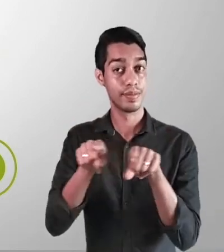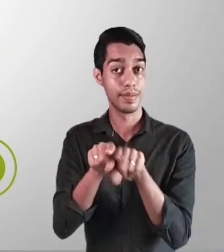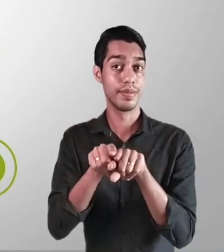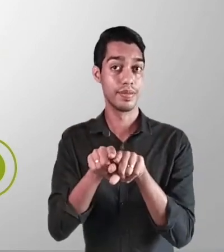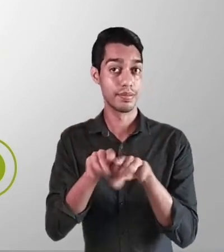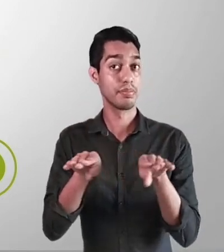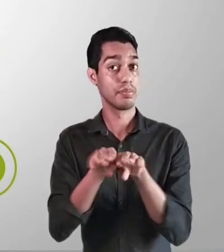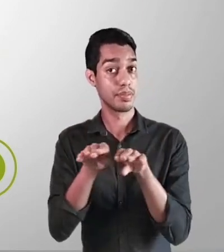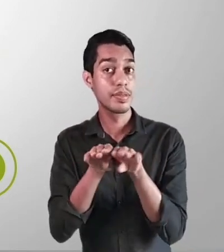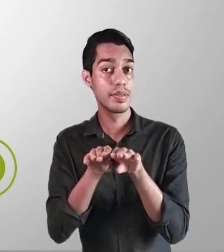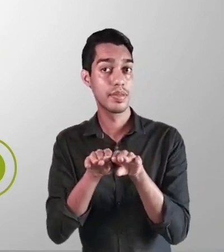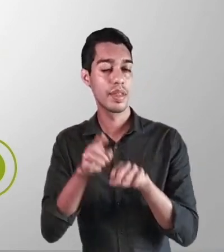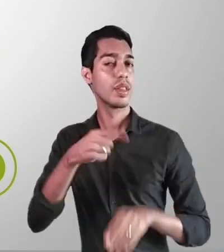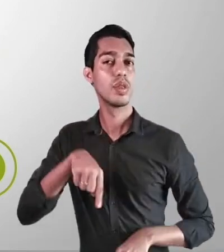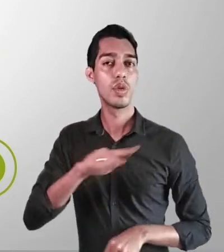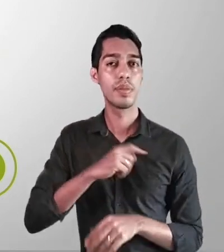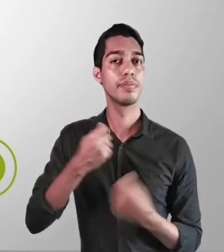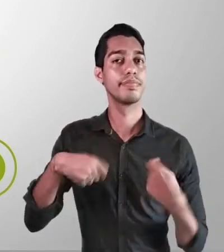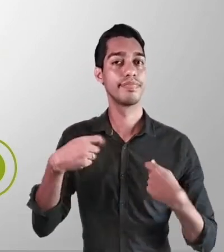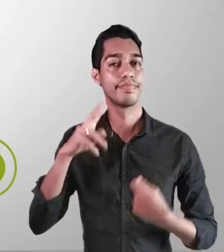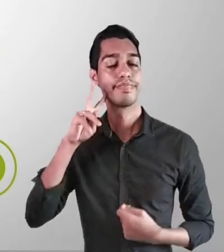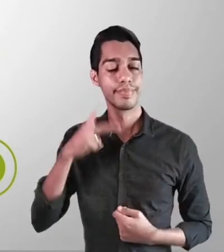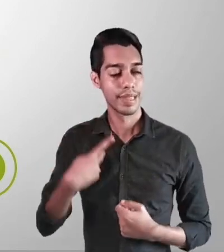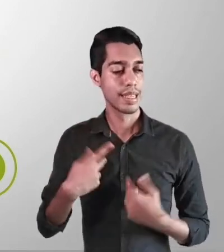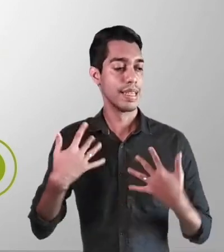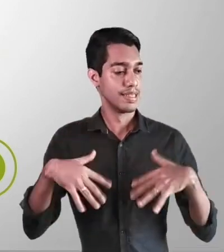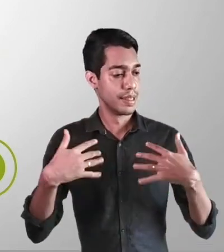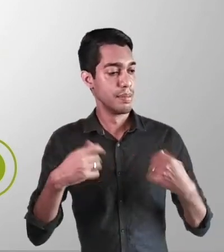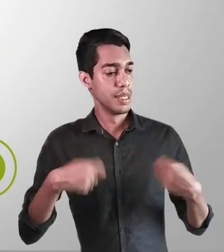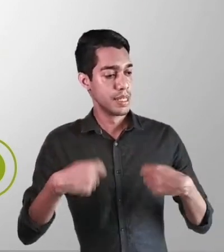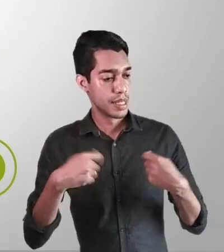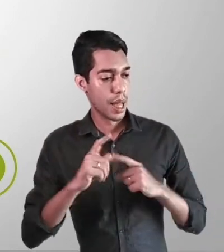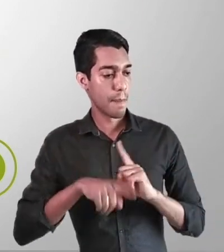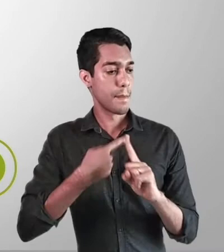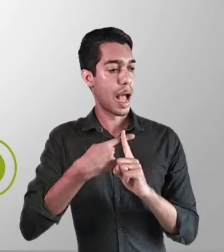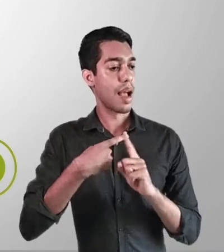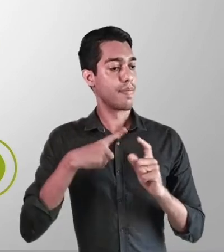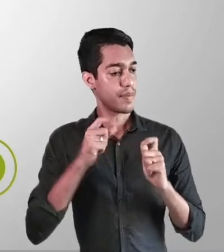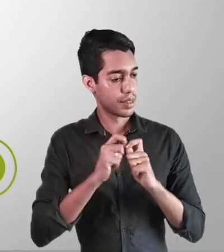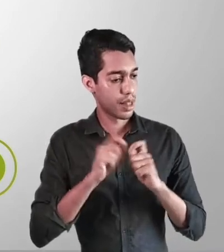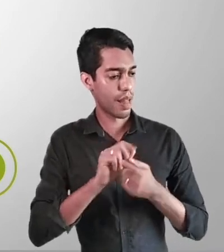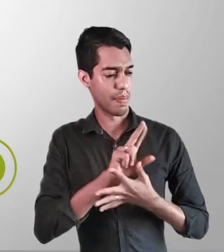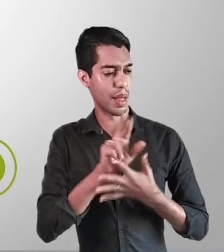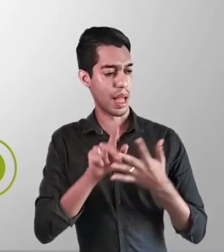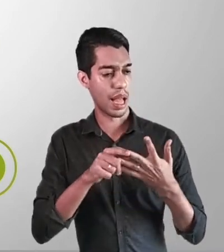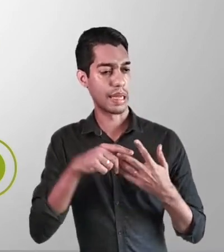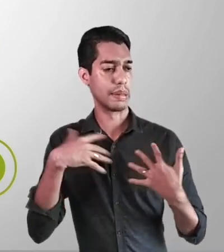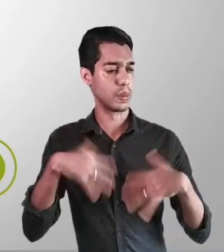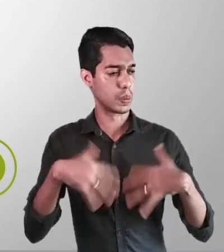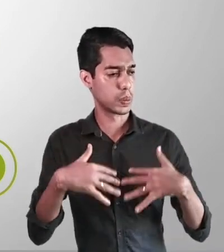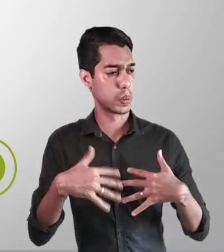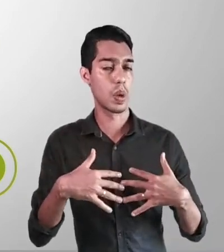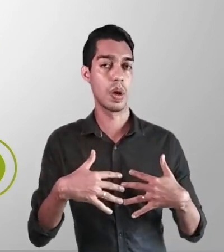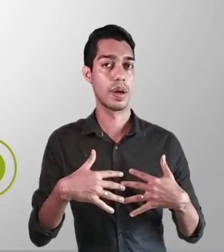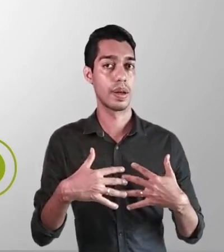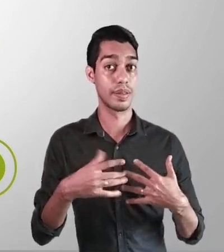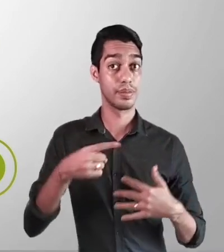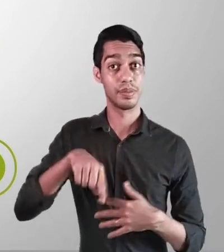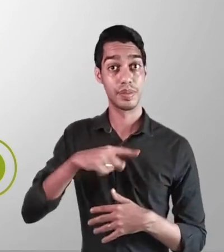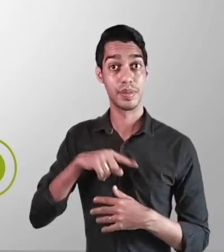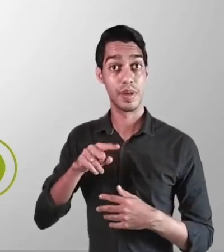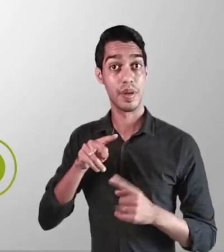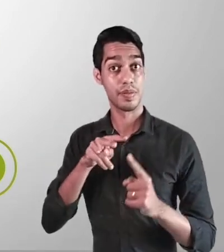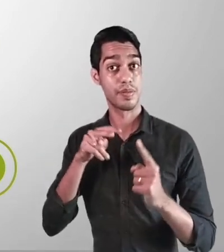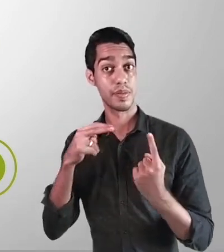lado, reconhecer que muito ainda haverá de ser feito. Mesmo quando nós olhamos para esse período da pandemia, por exemplo,